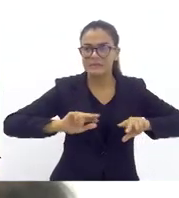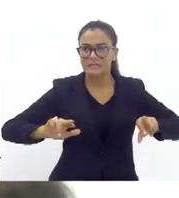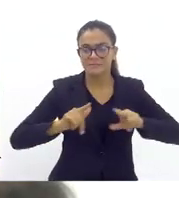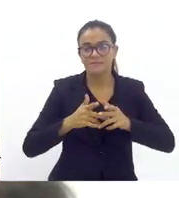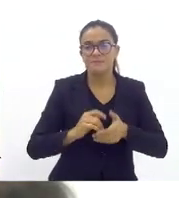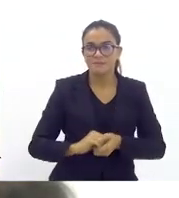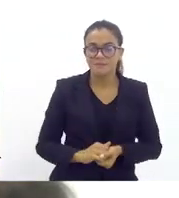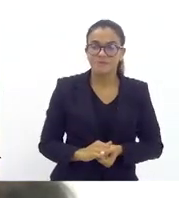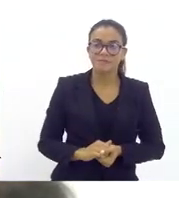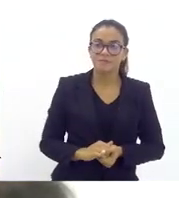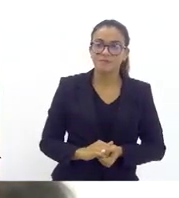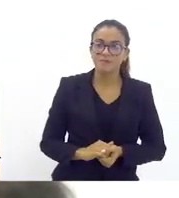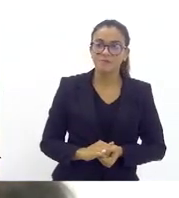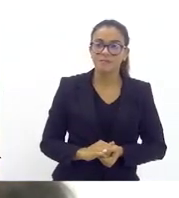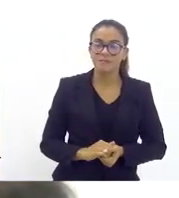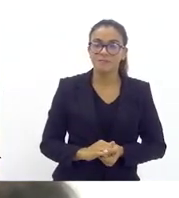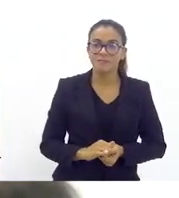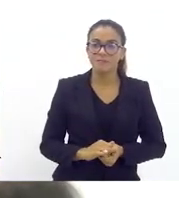Enfim,